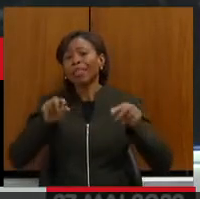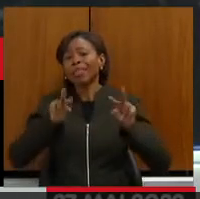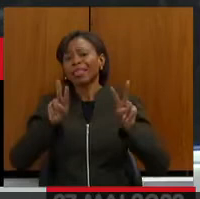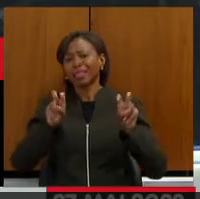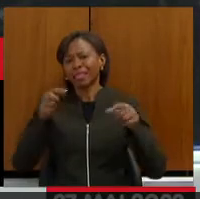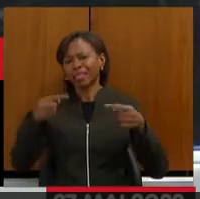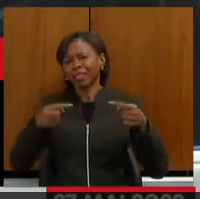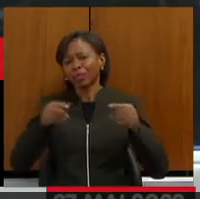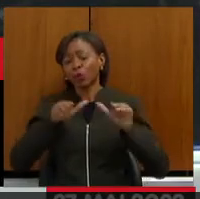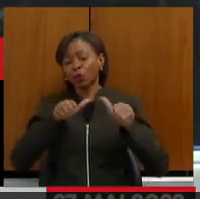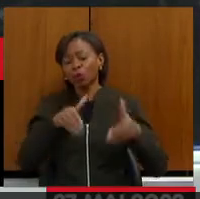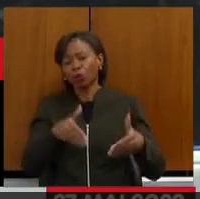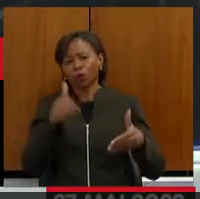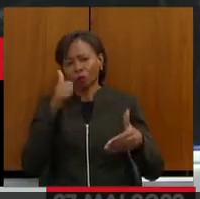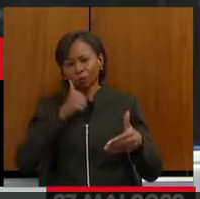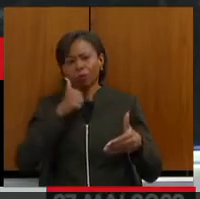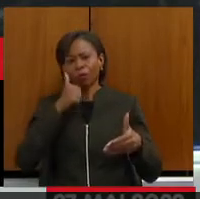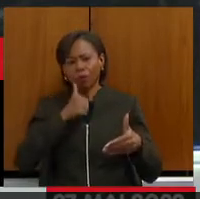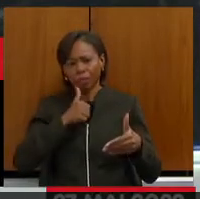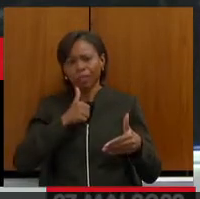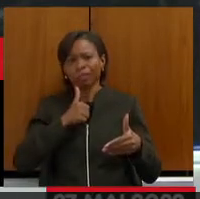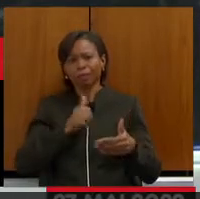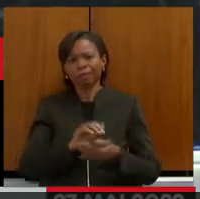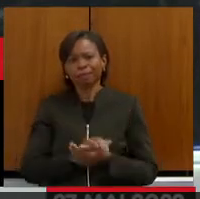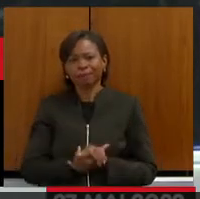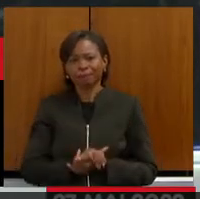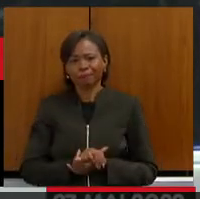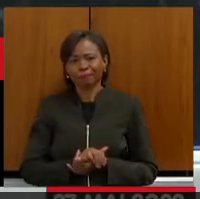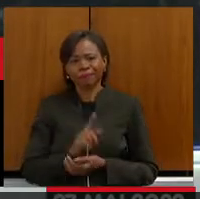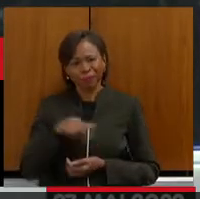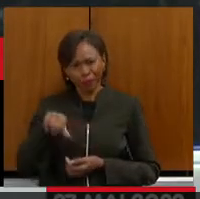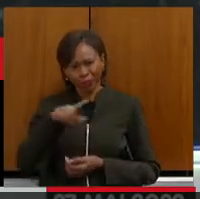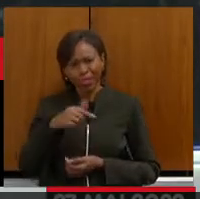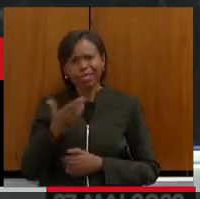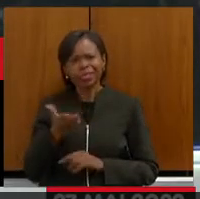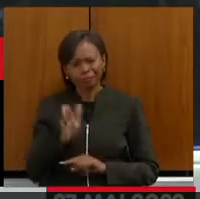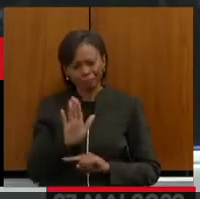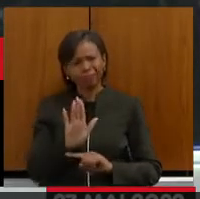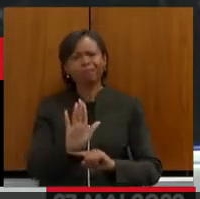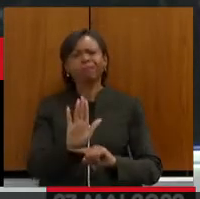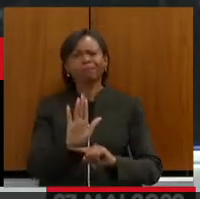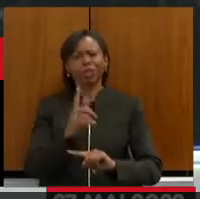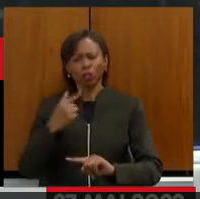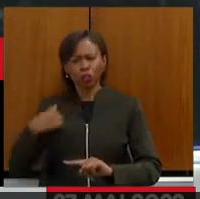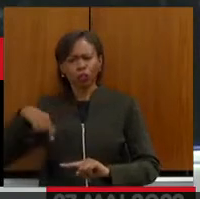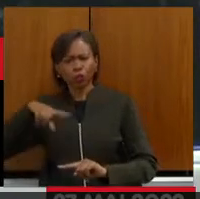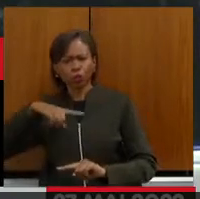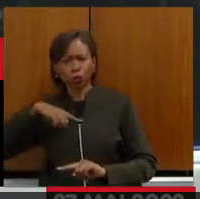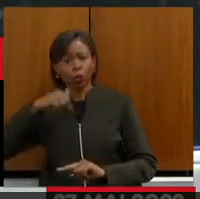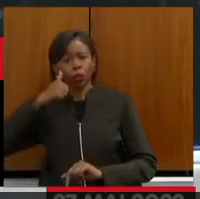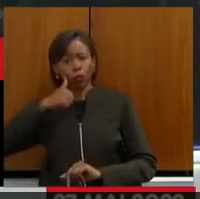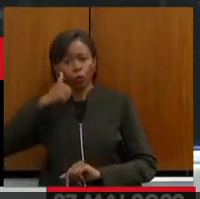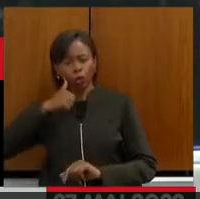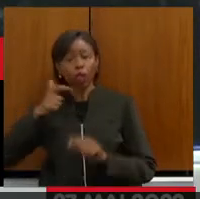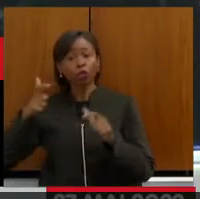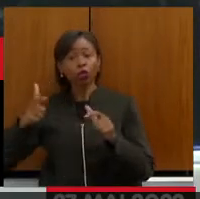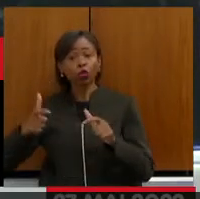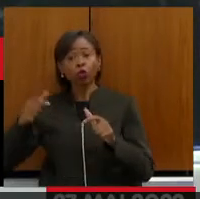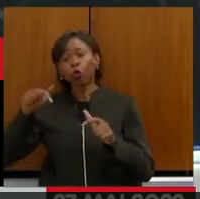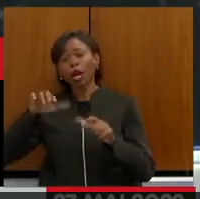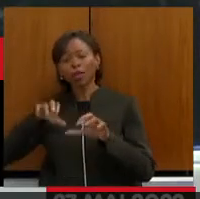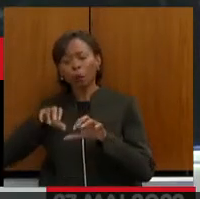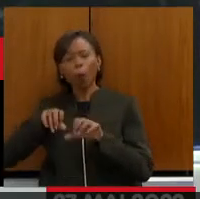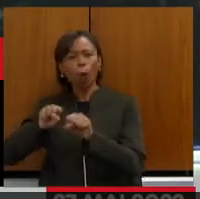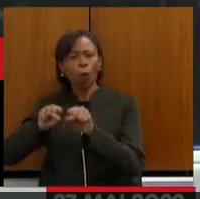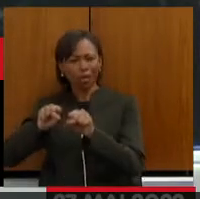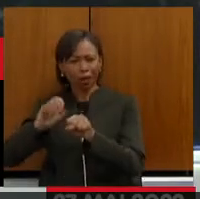ausência da maioria delas contém com a gente contem com as mulheres das ocupações eu peço